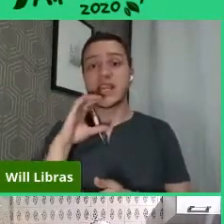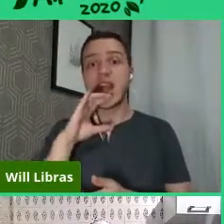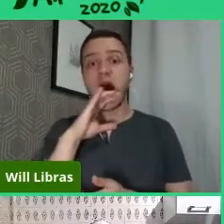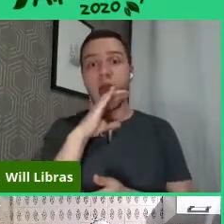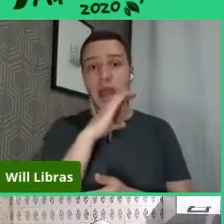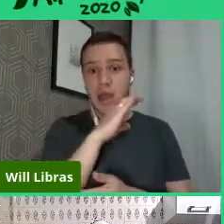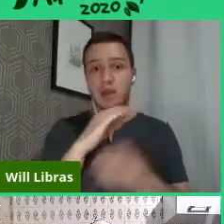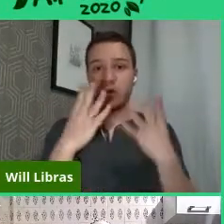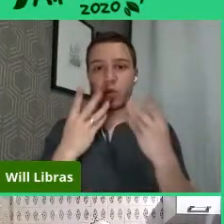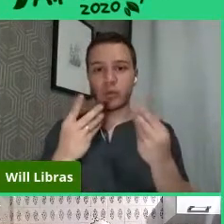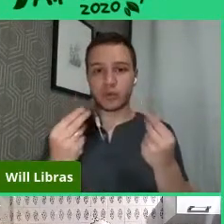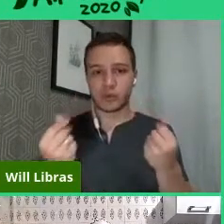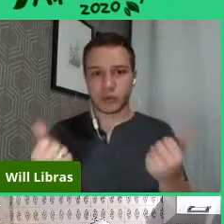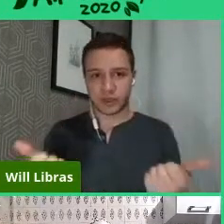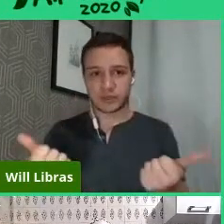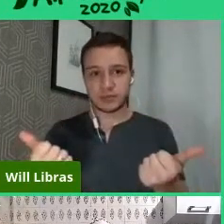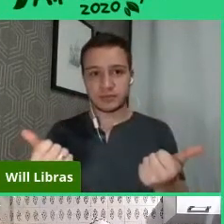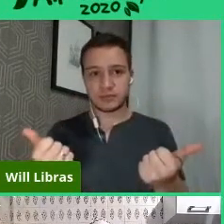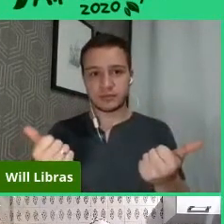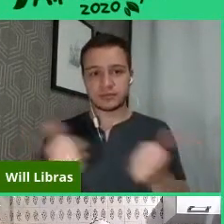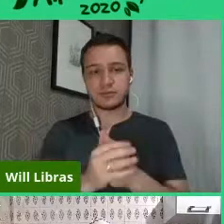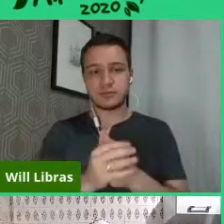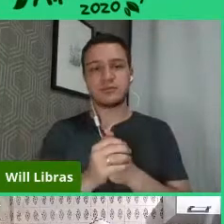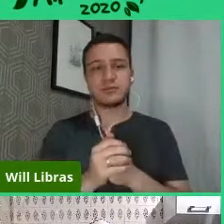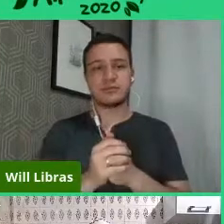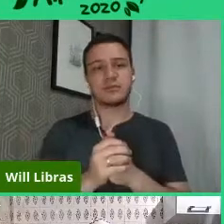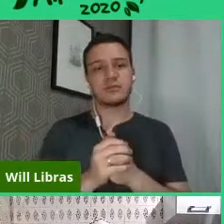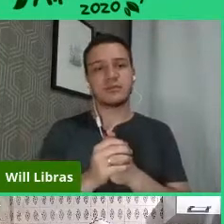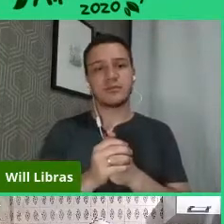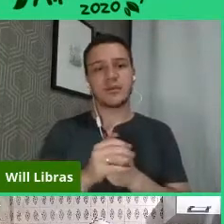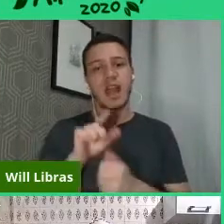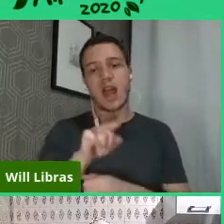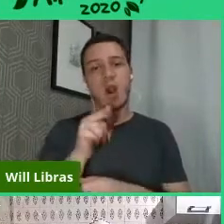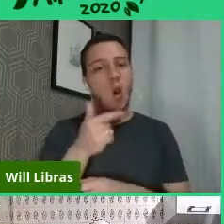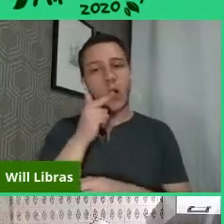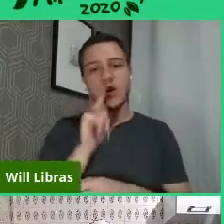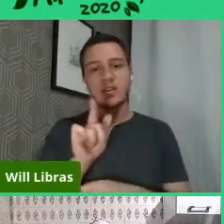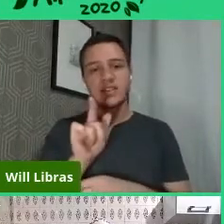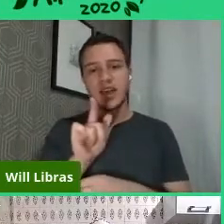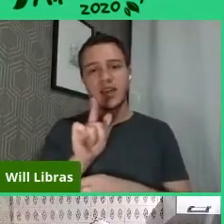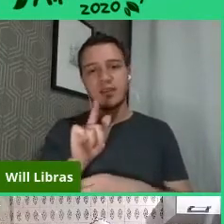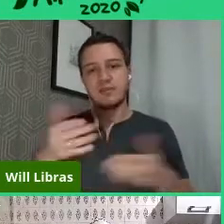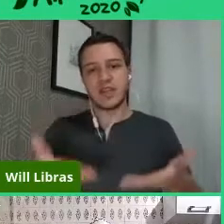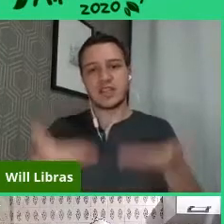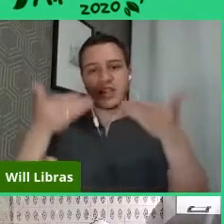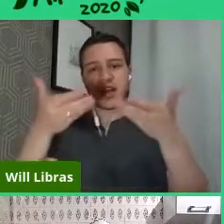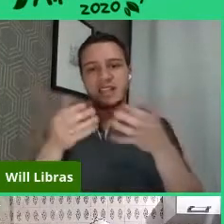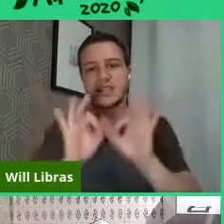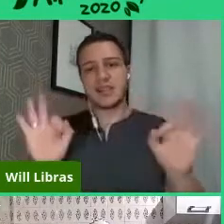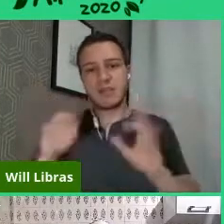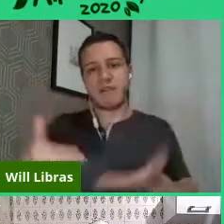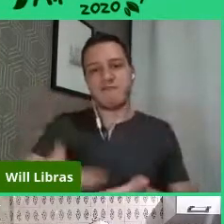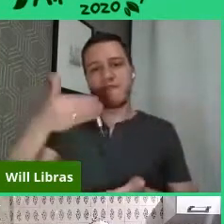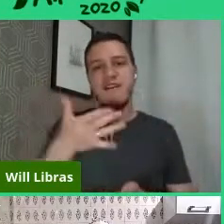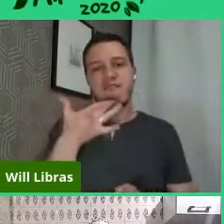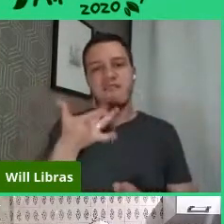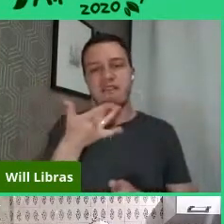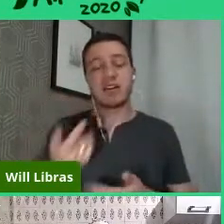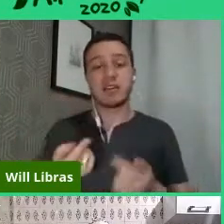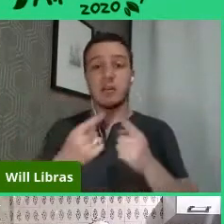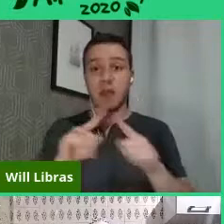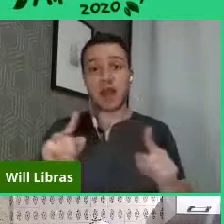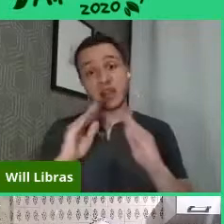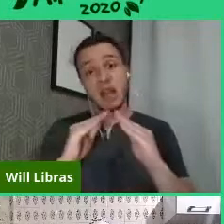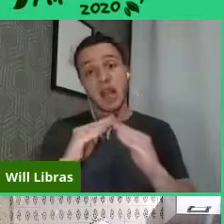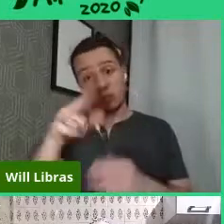então eu não coloco nada para untar. Ela consegue estar desgrudando fácil, tá? Mas na casa de vocês